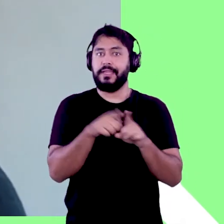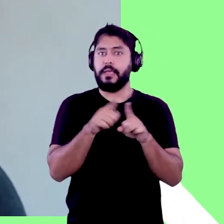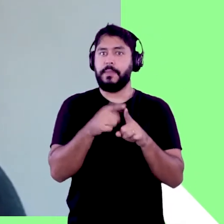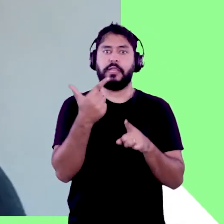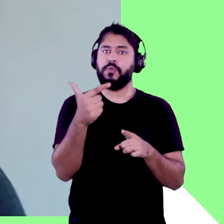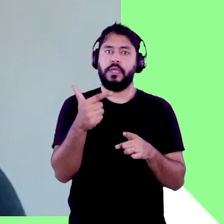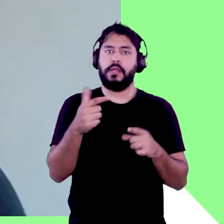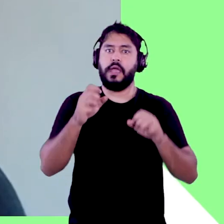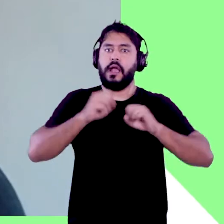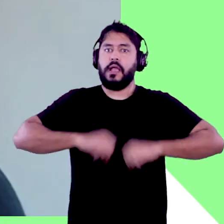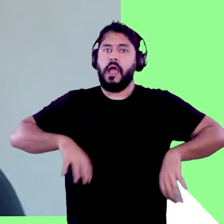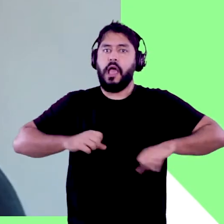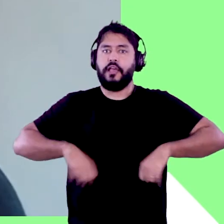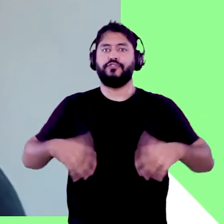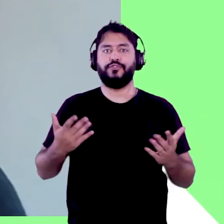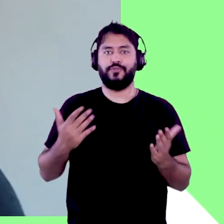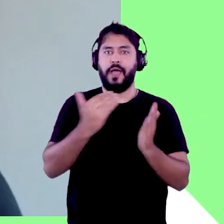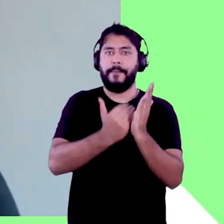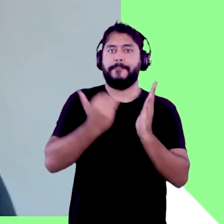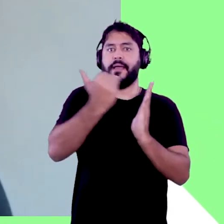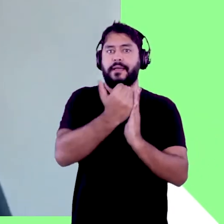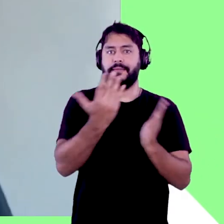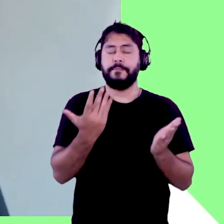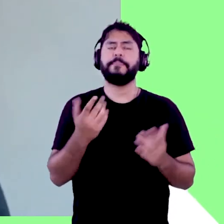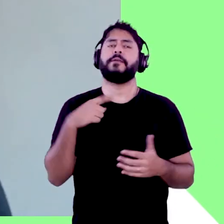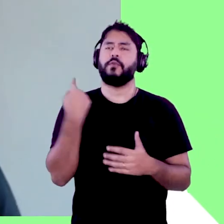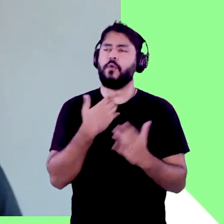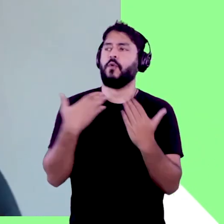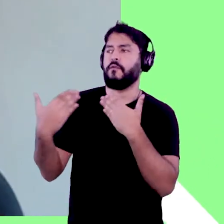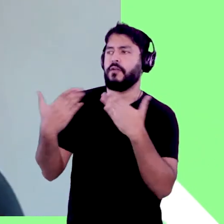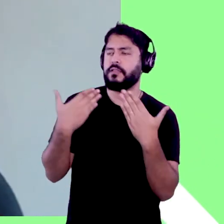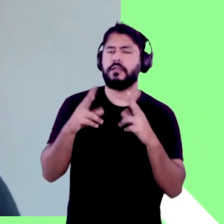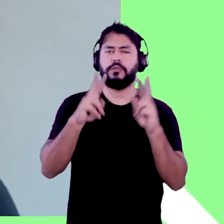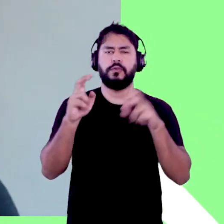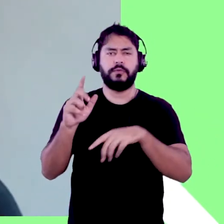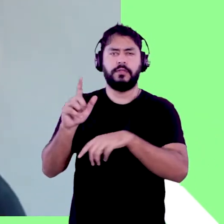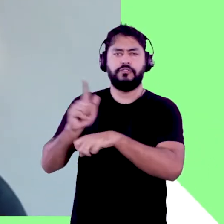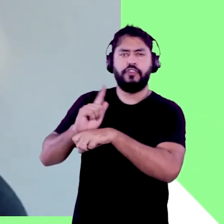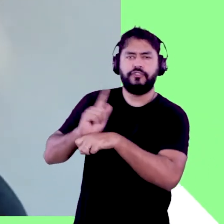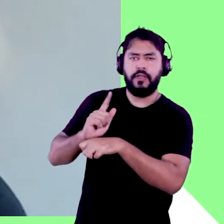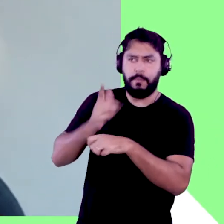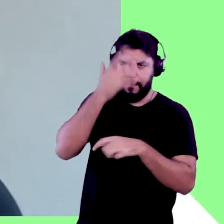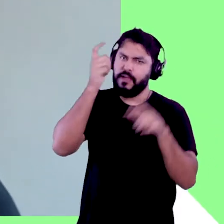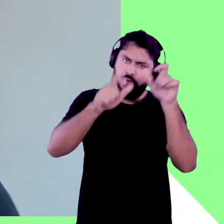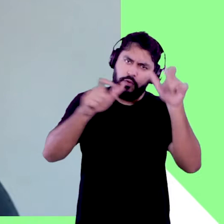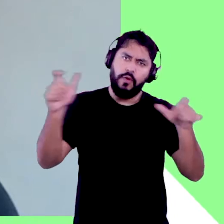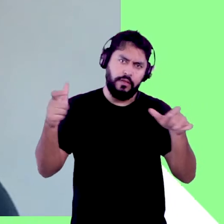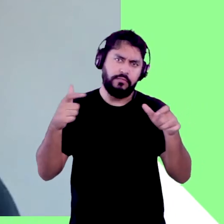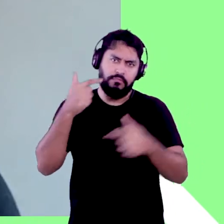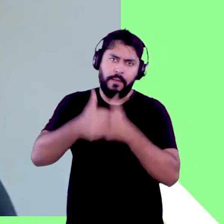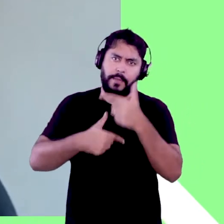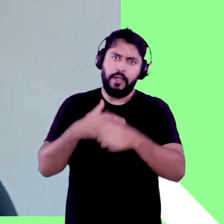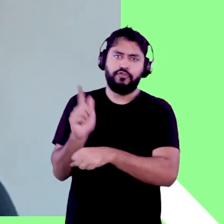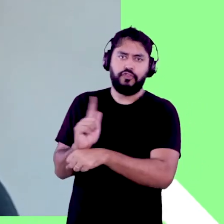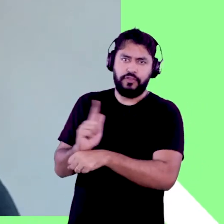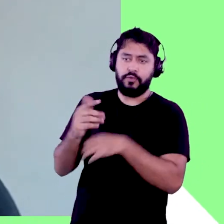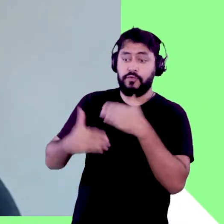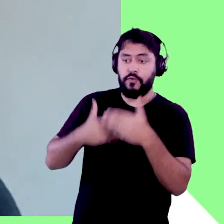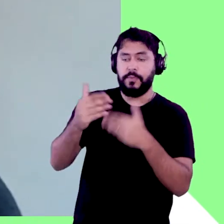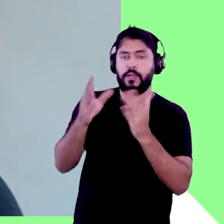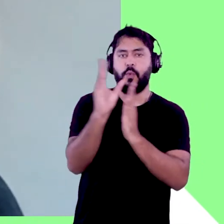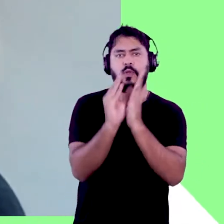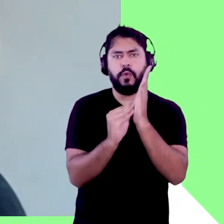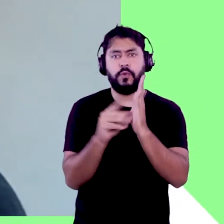gente conversar entre as gestões, né, entre as pessoas que fazem gestões, né, desses desenvolvimentos de conteúdo, que isso faz parte do processo